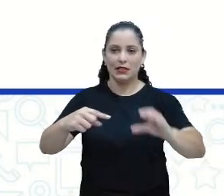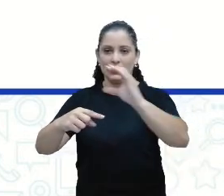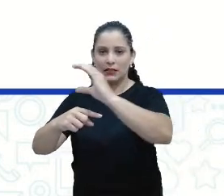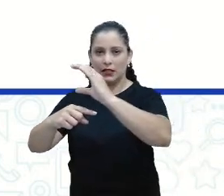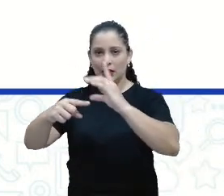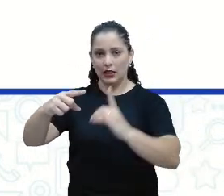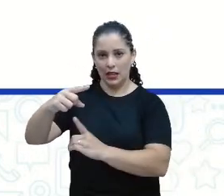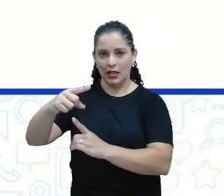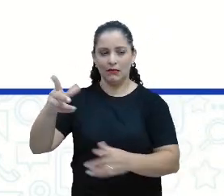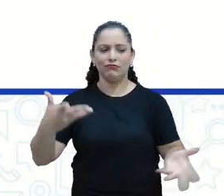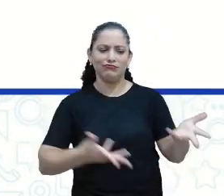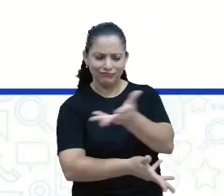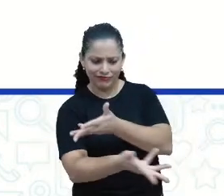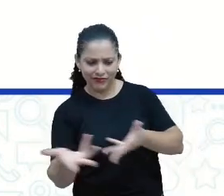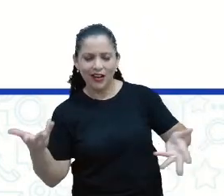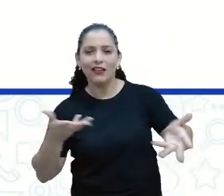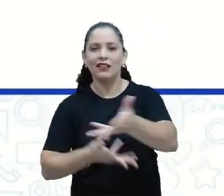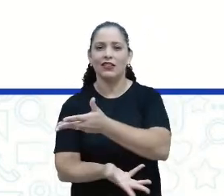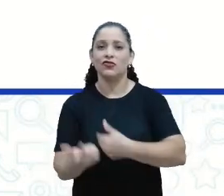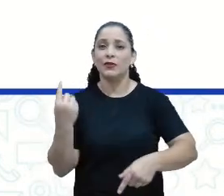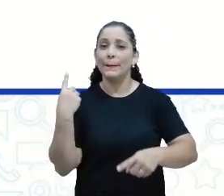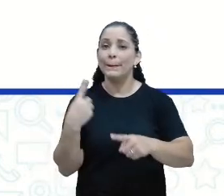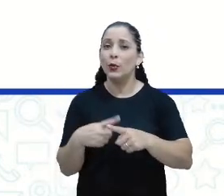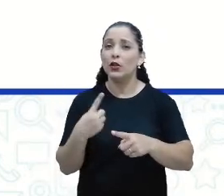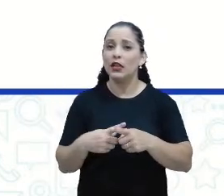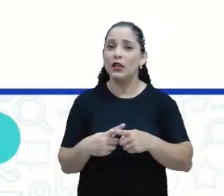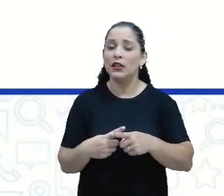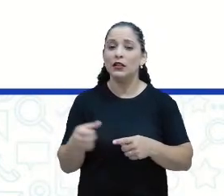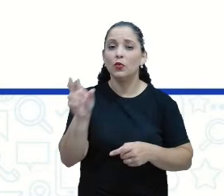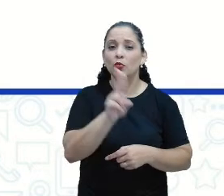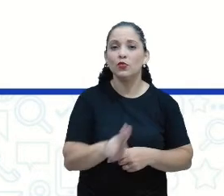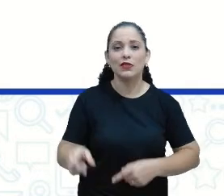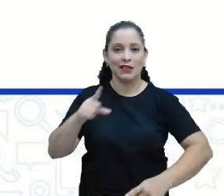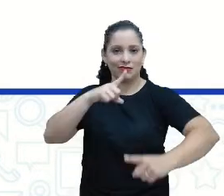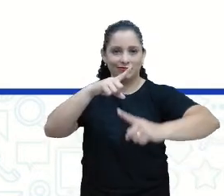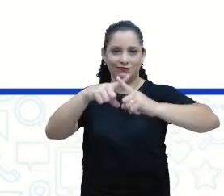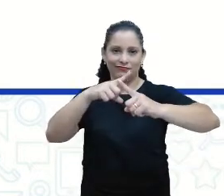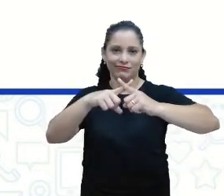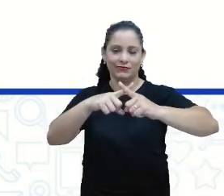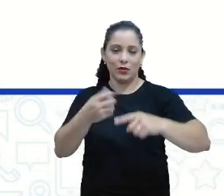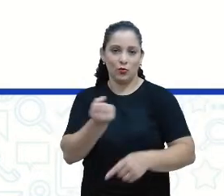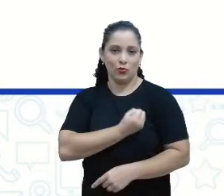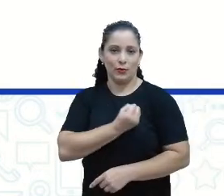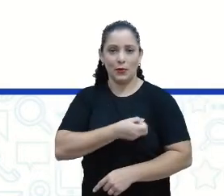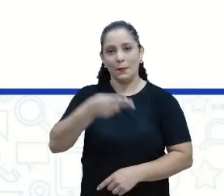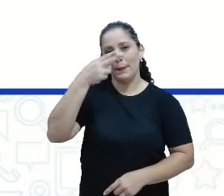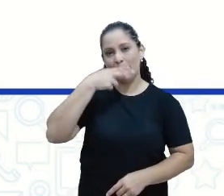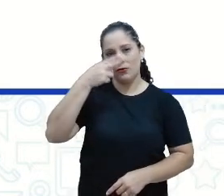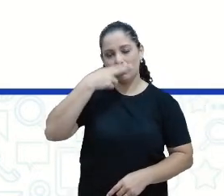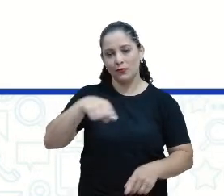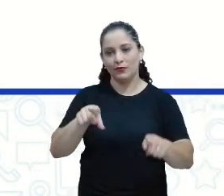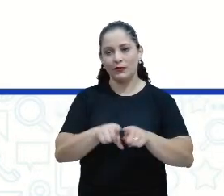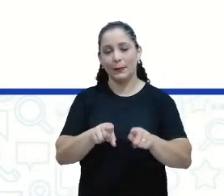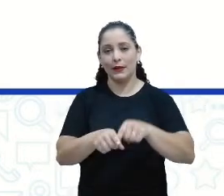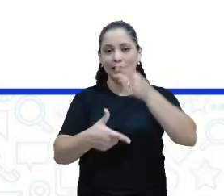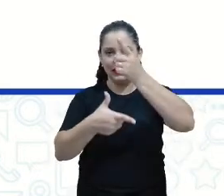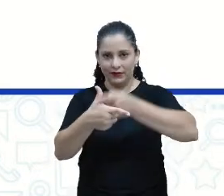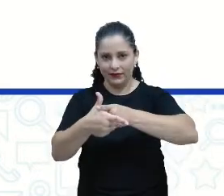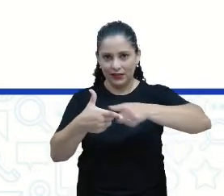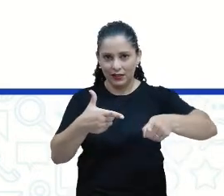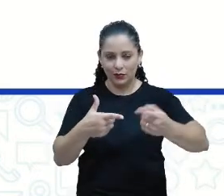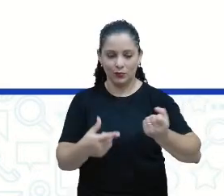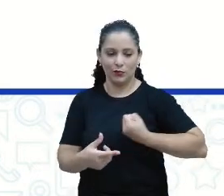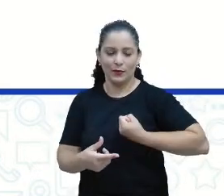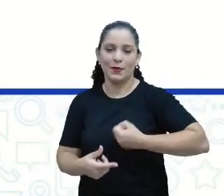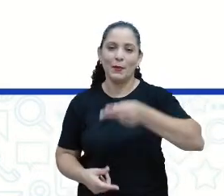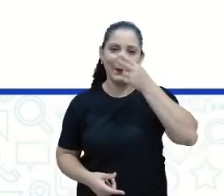são equivalentes porque elas estão sendo multiplicadas pelo mesmo valor ou sendo também divididas pelo mesmo